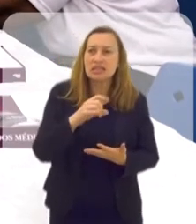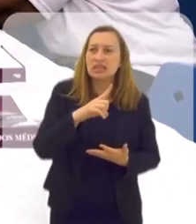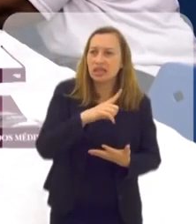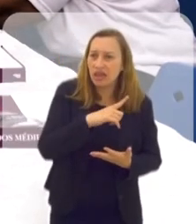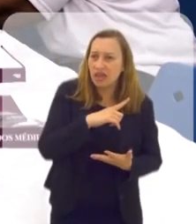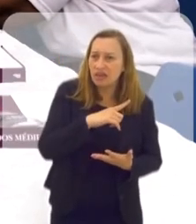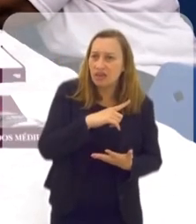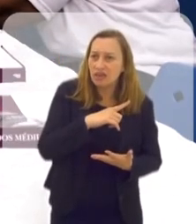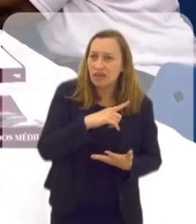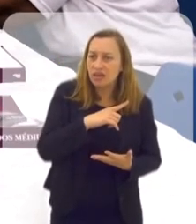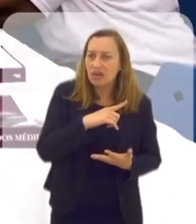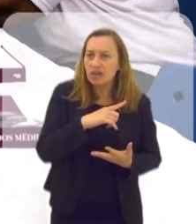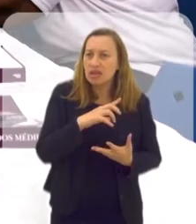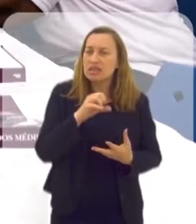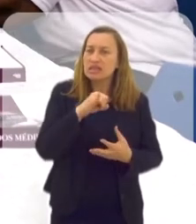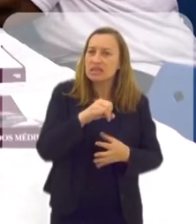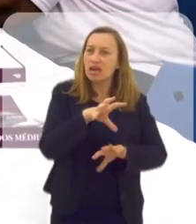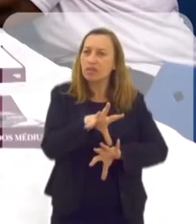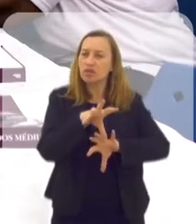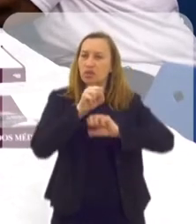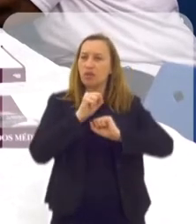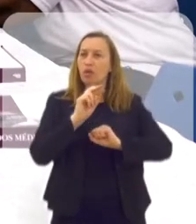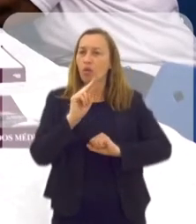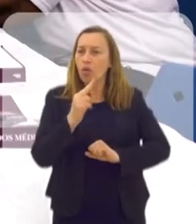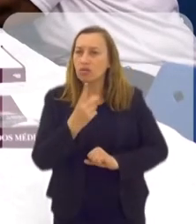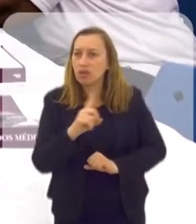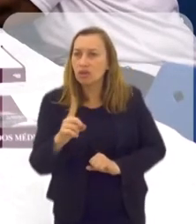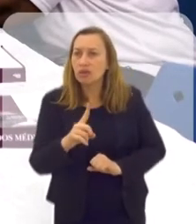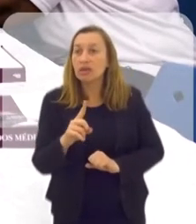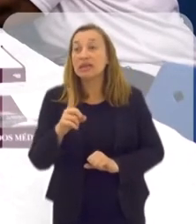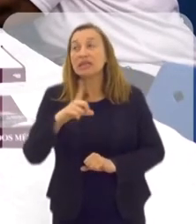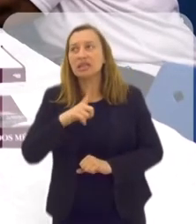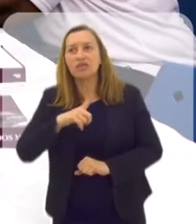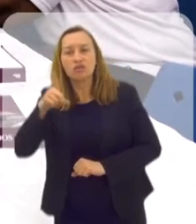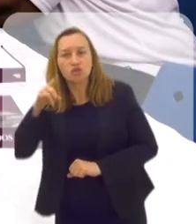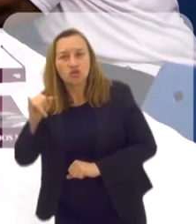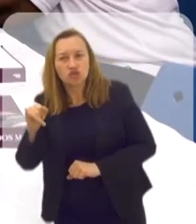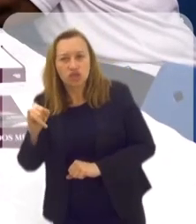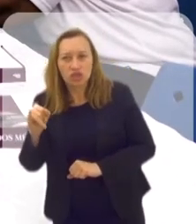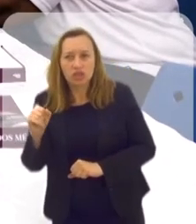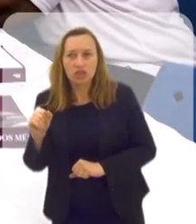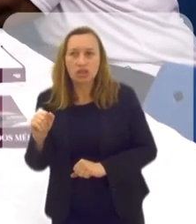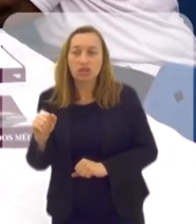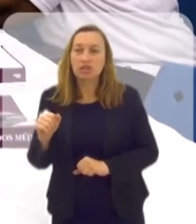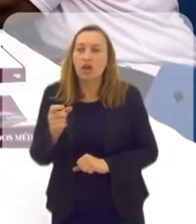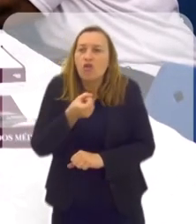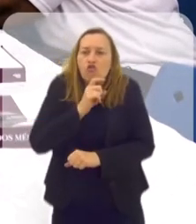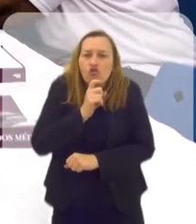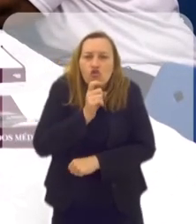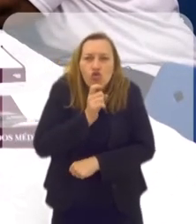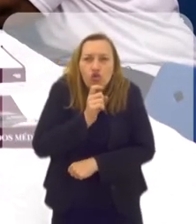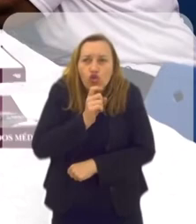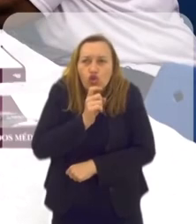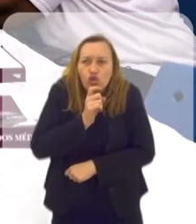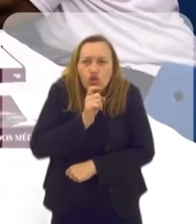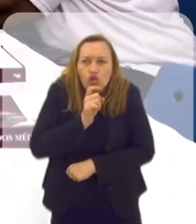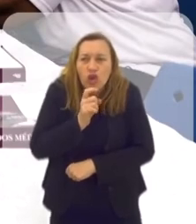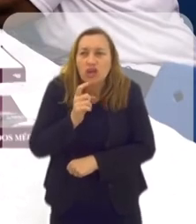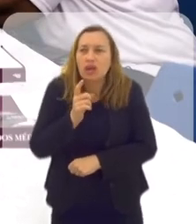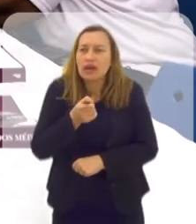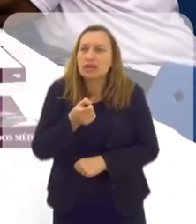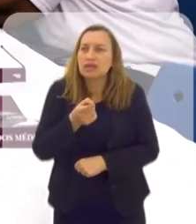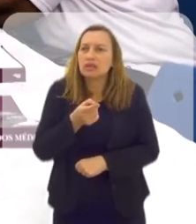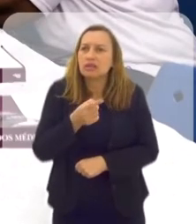saber se houve Se ele efeito. absorveu. Isso. Até um dia que era próximo à usina, estava um inverno muito